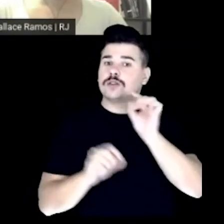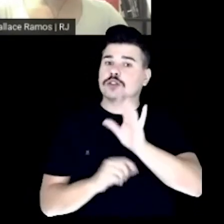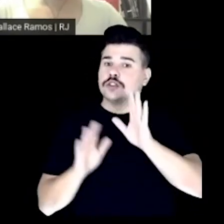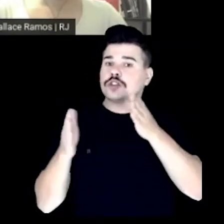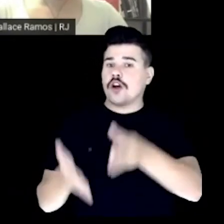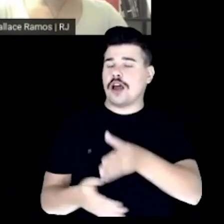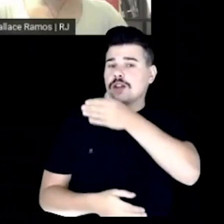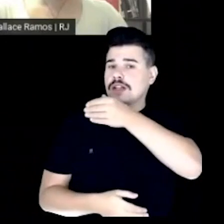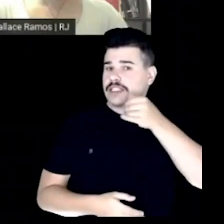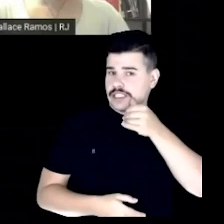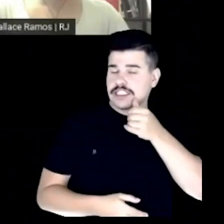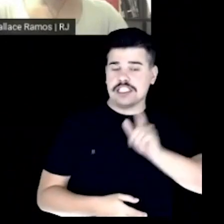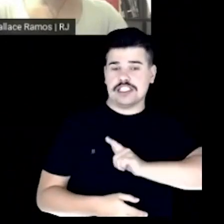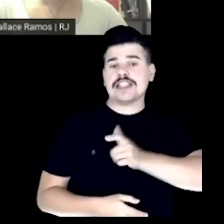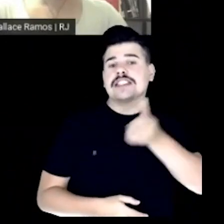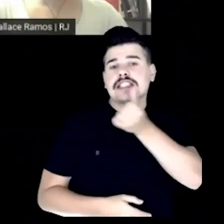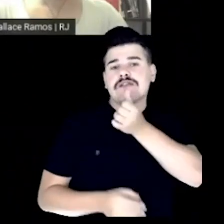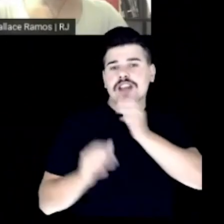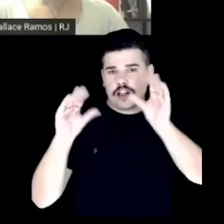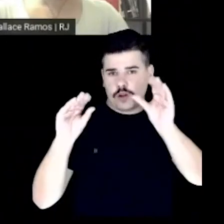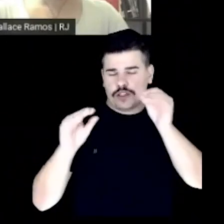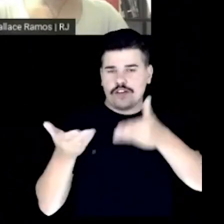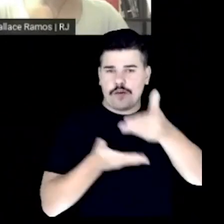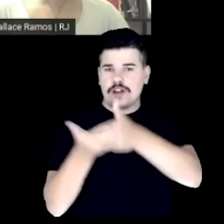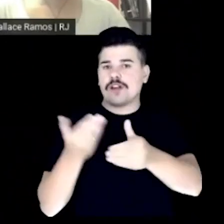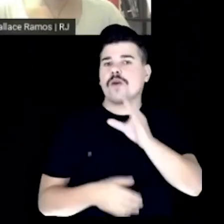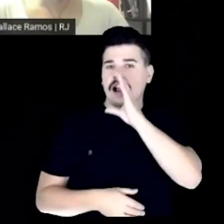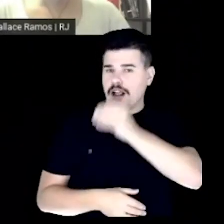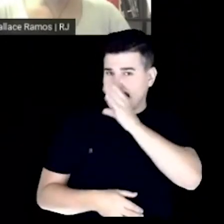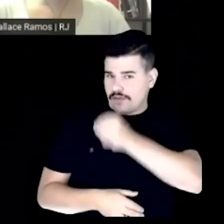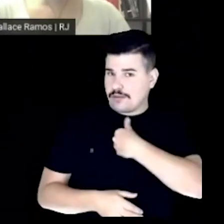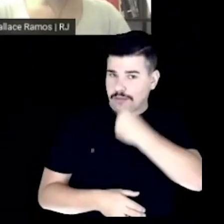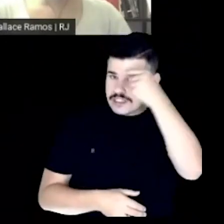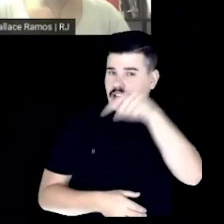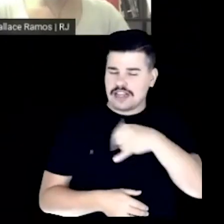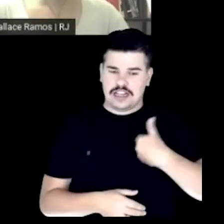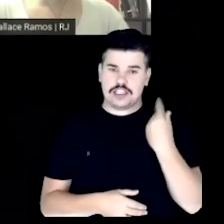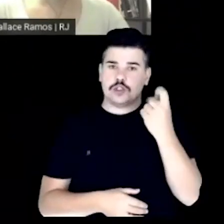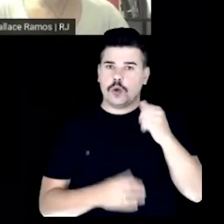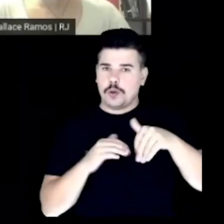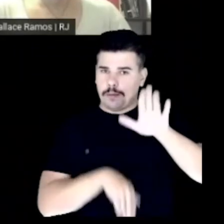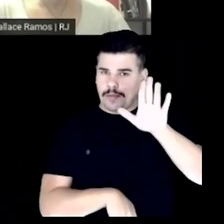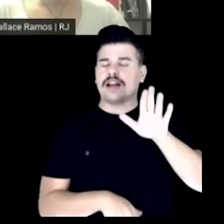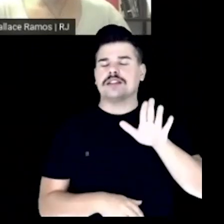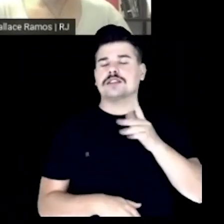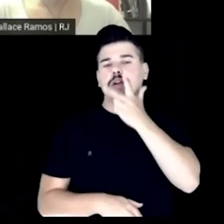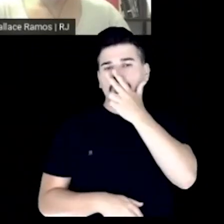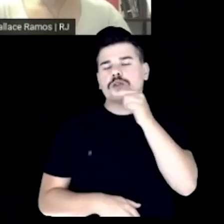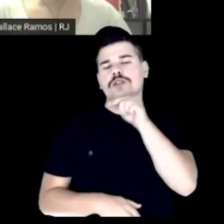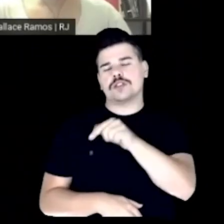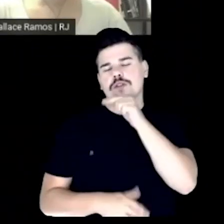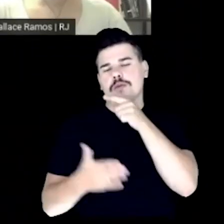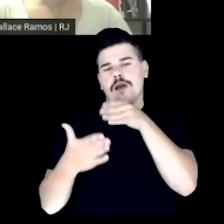acima de tudo, só adolescentes iam tirar uma sexta-feira à noite para roubar uma capivara. Isso nunca seria com um personagem com mais de 18.